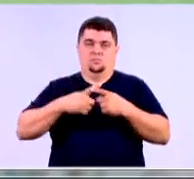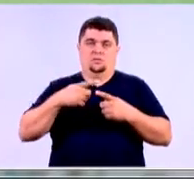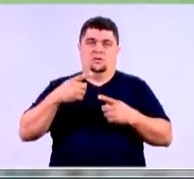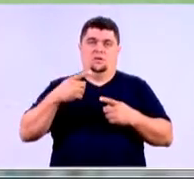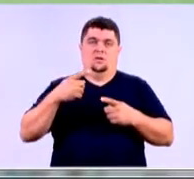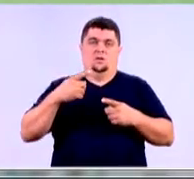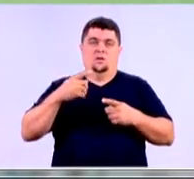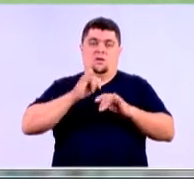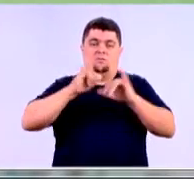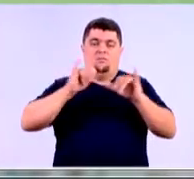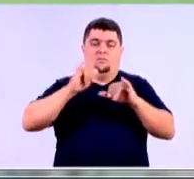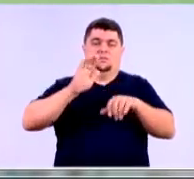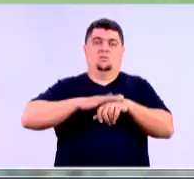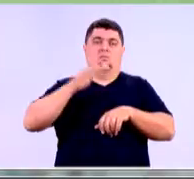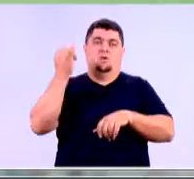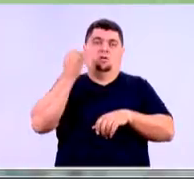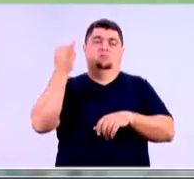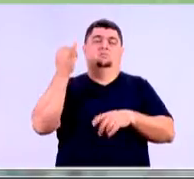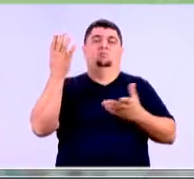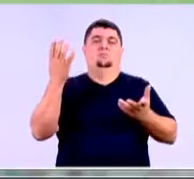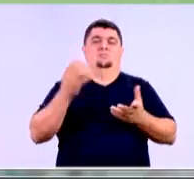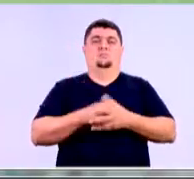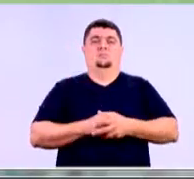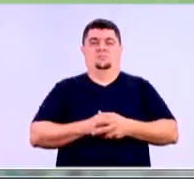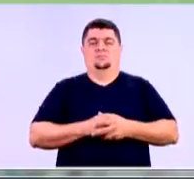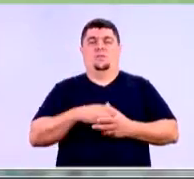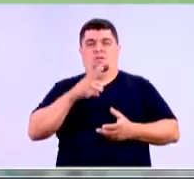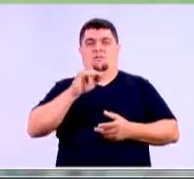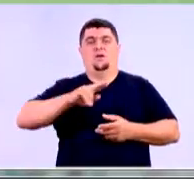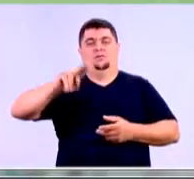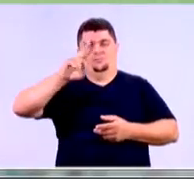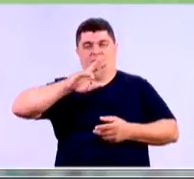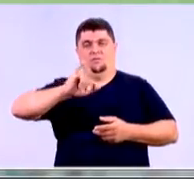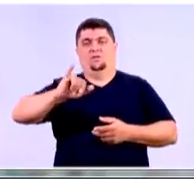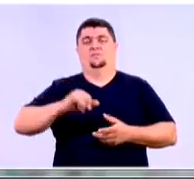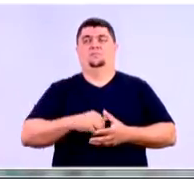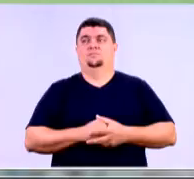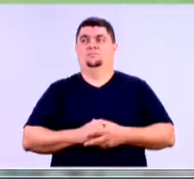é mais valiosa do que quanto ela custa, então ela com certeza vai utilizar. Isso.